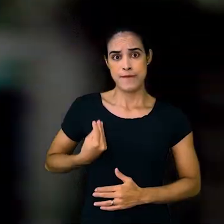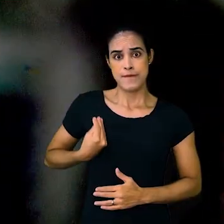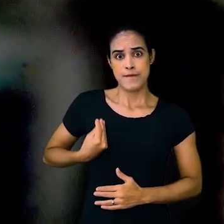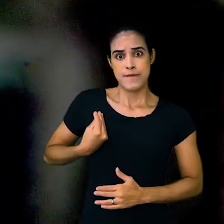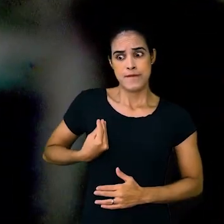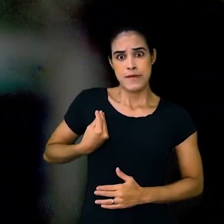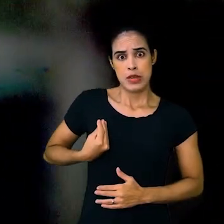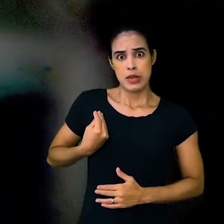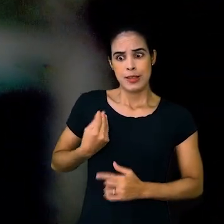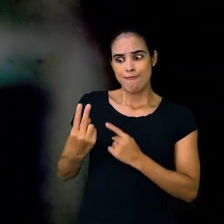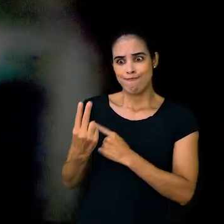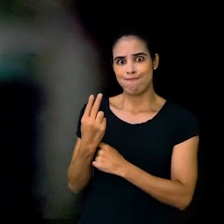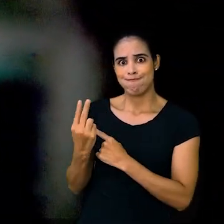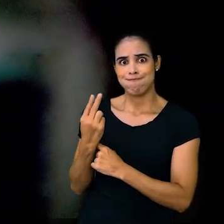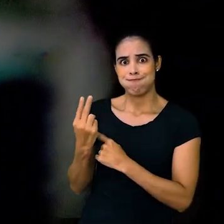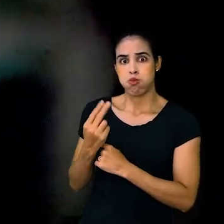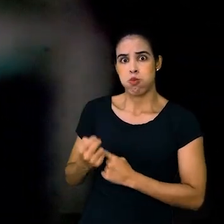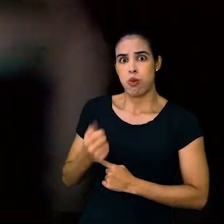fio.